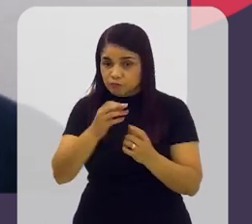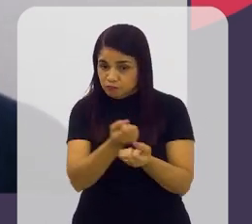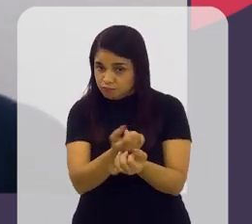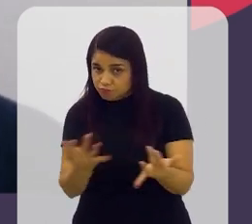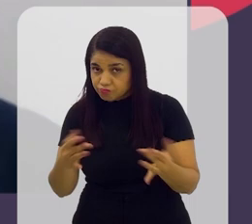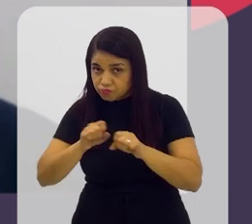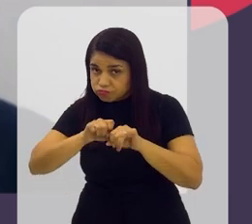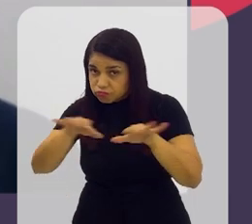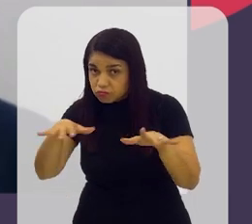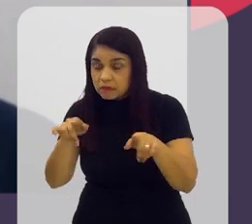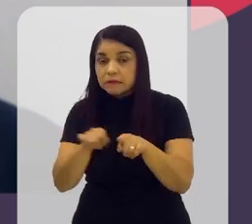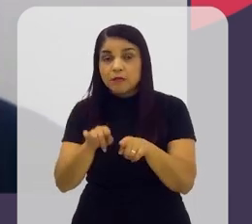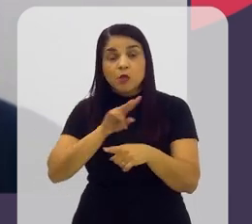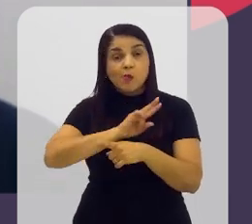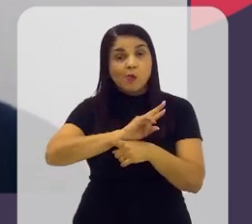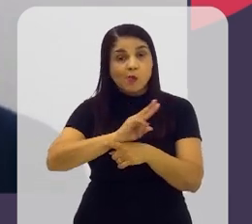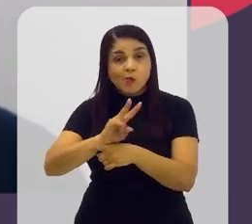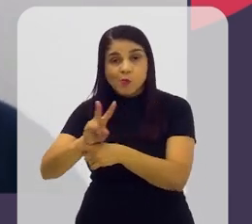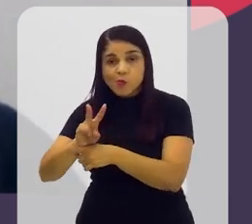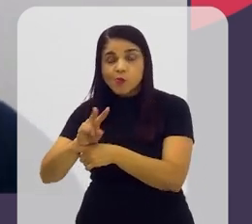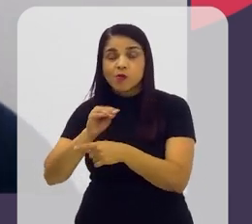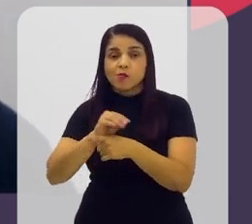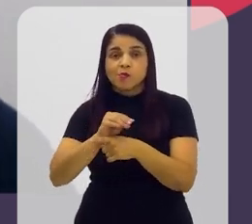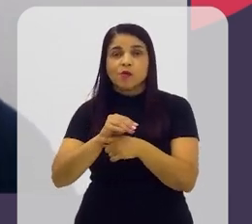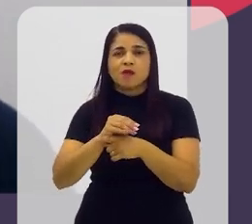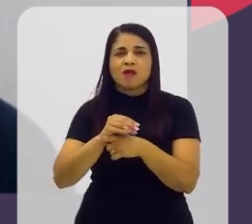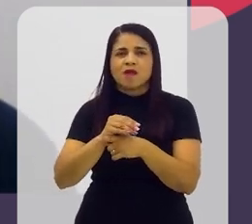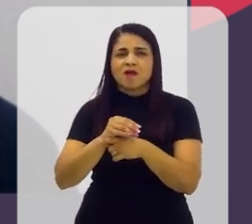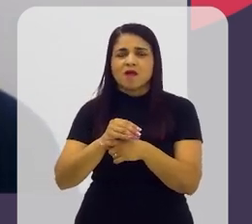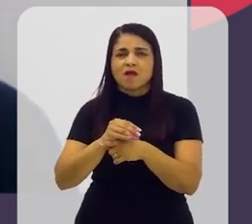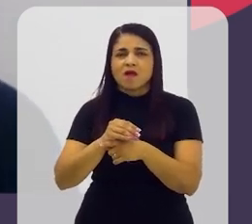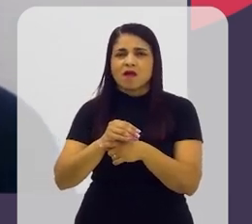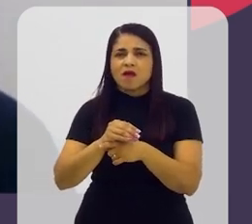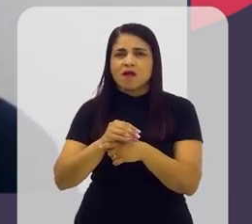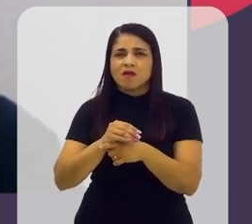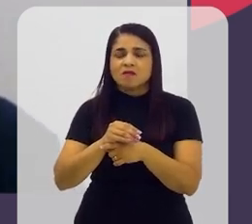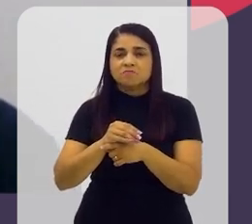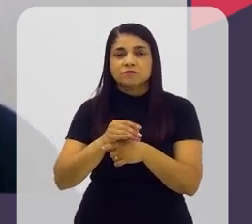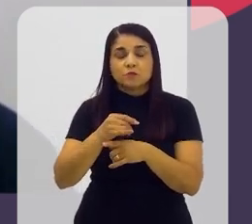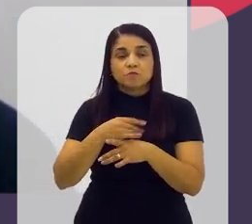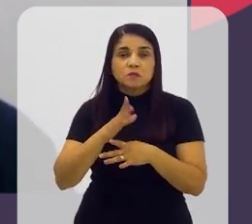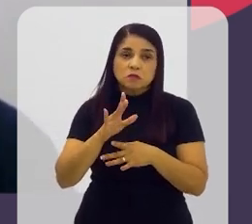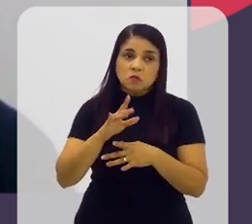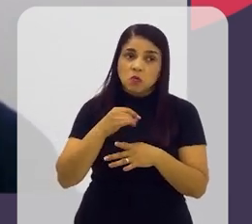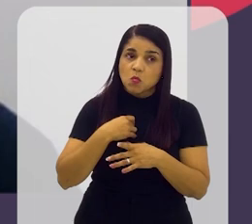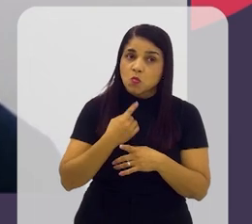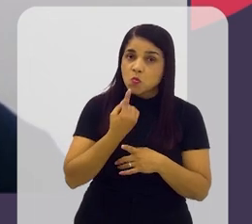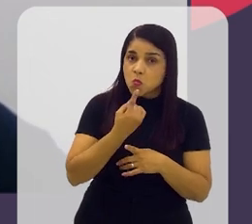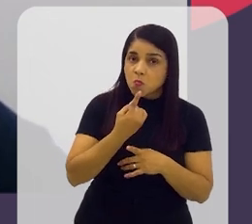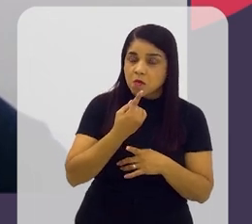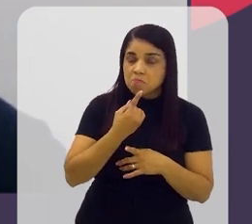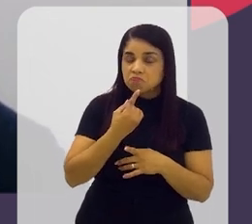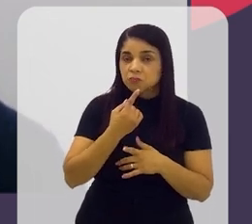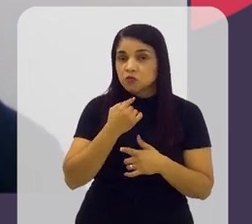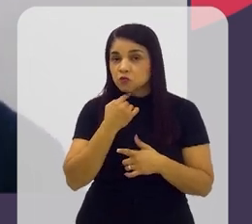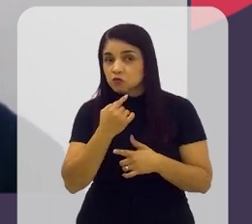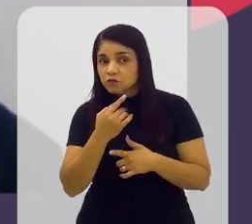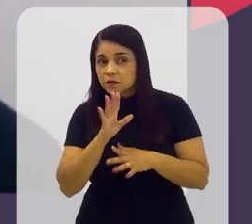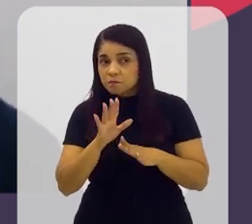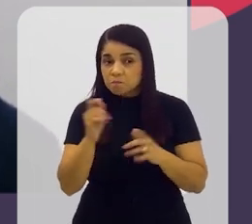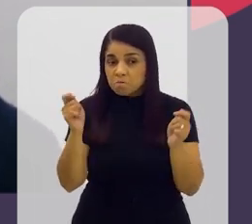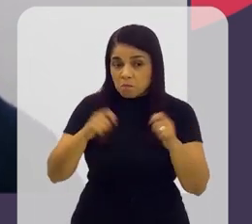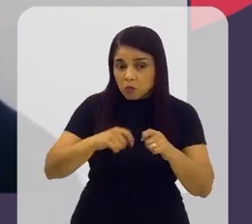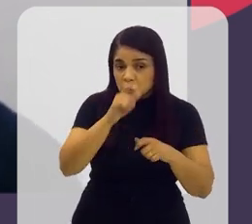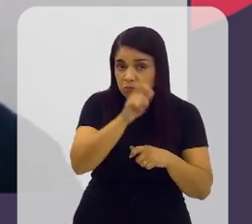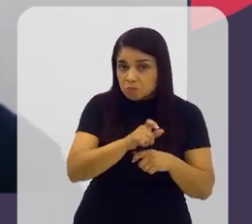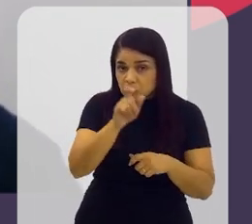né? Cuidar também, porque recentemente a gente já teve, que era uma das nossas hipóteses, né? De que